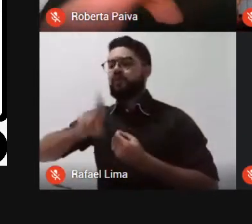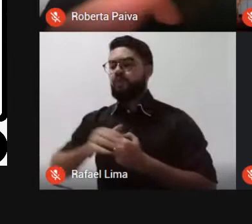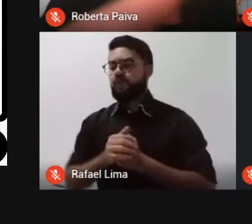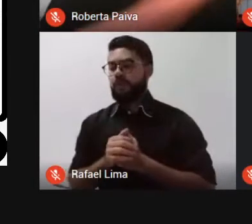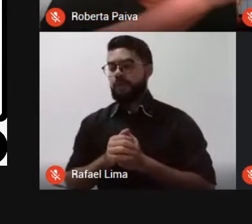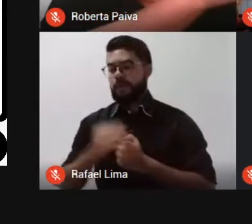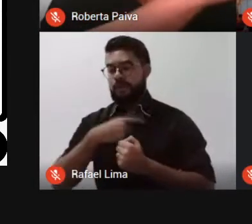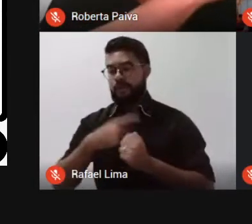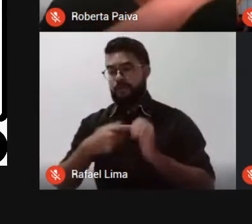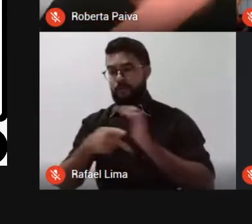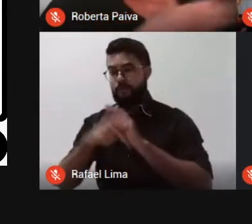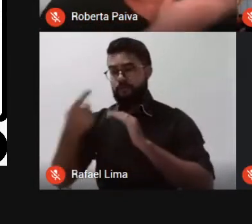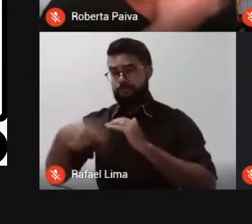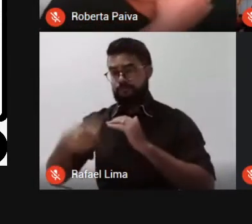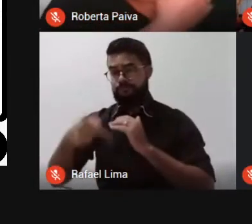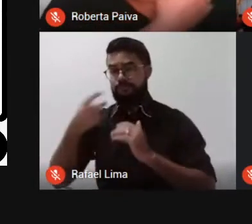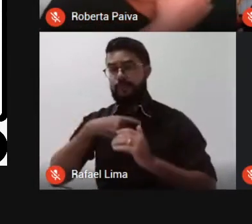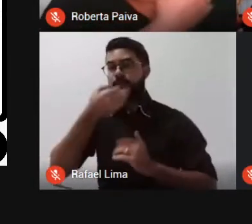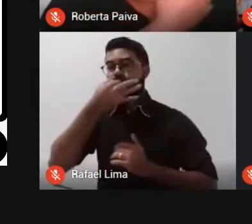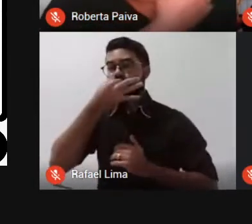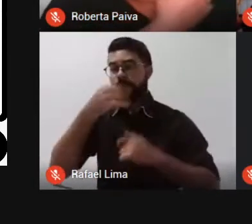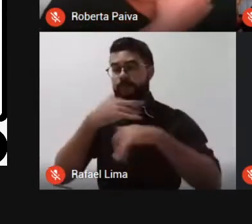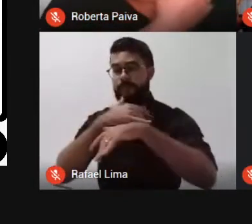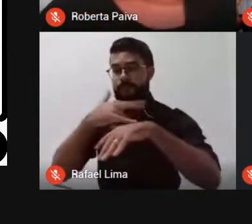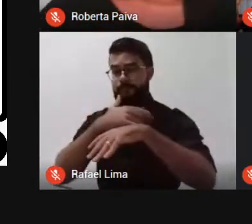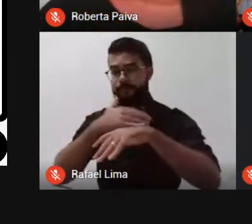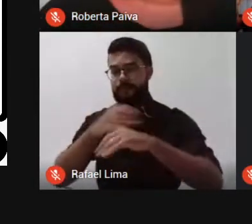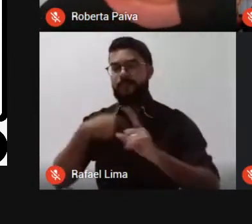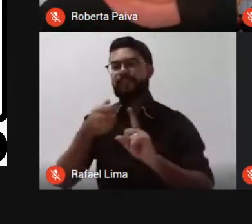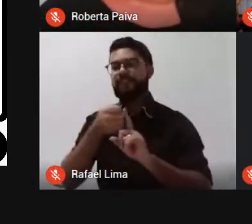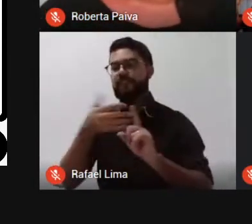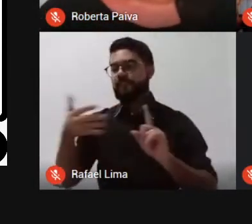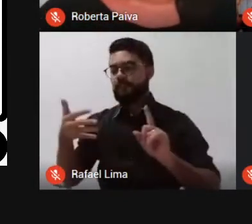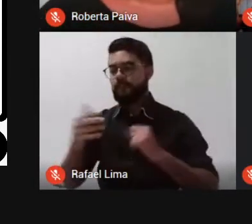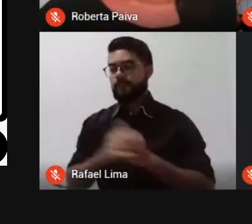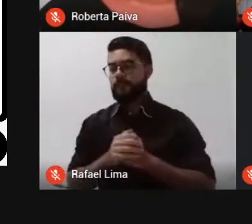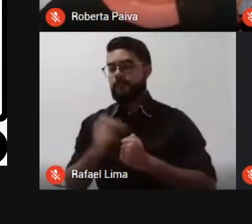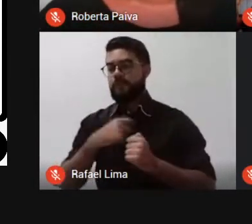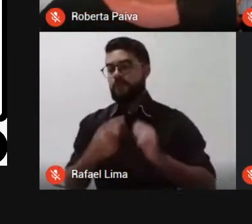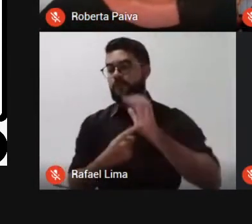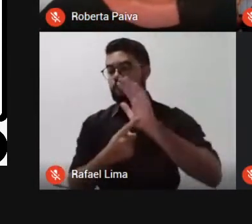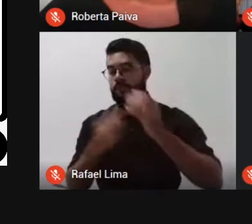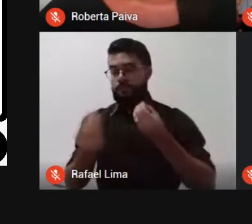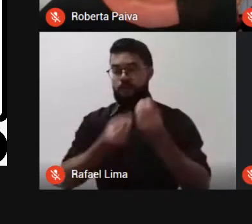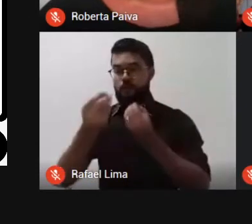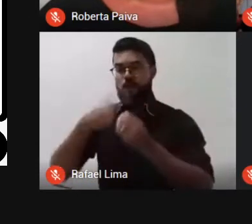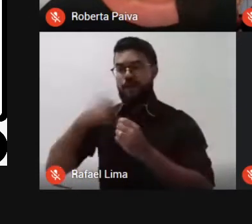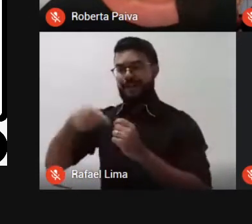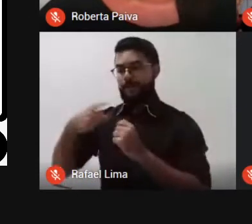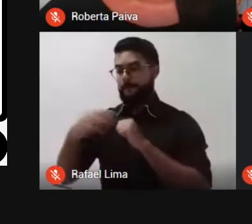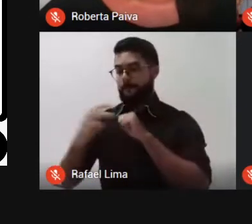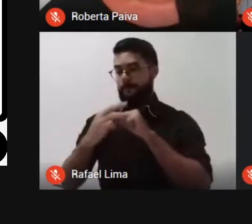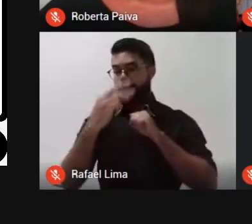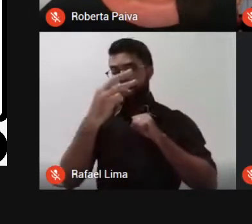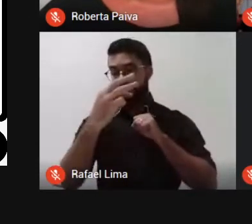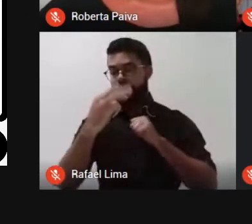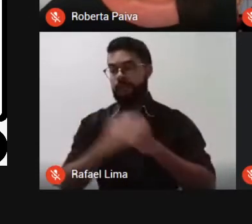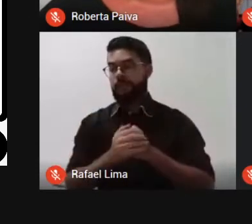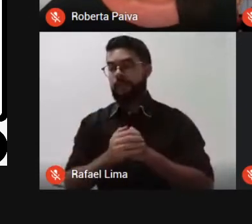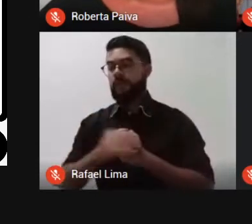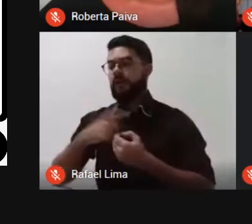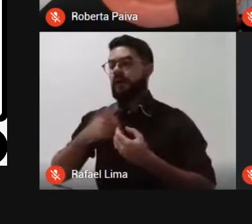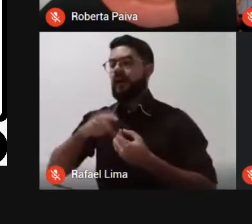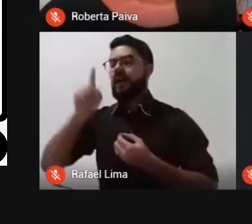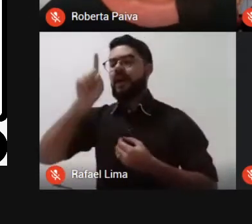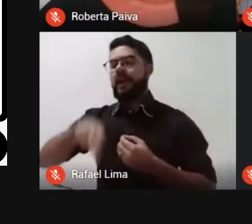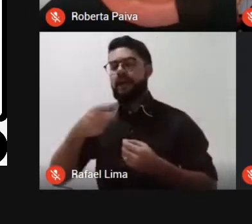de extensão aqui em Cajazeiras, e que ele surgiu na minha dissertação de mestrado. Essa aqui é uma representação muito simplificada do